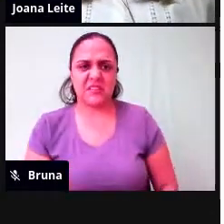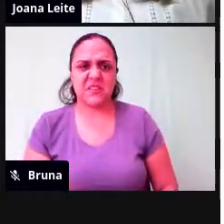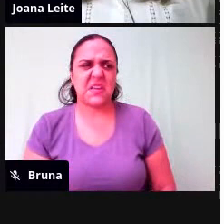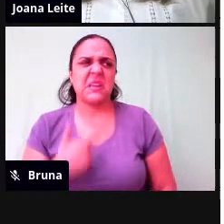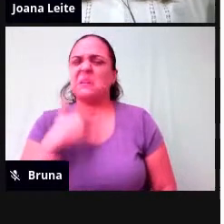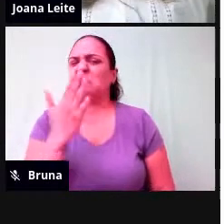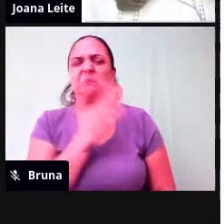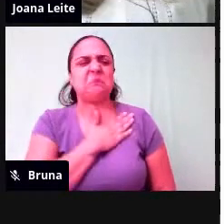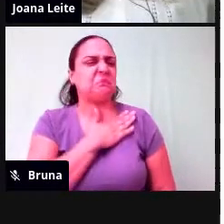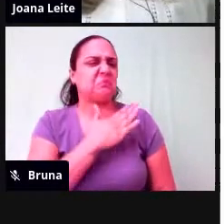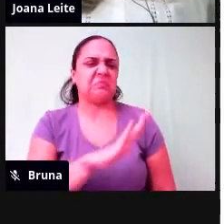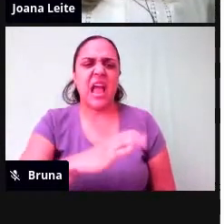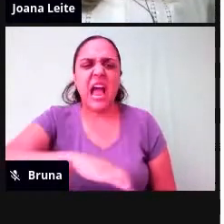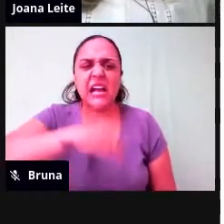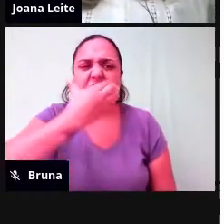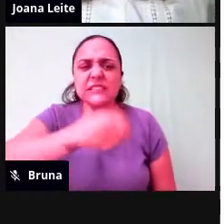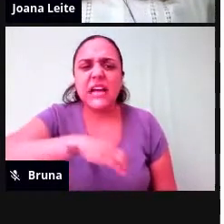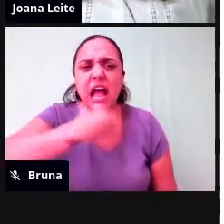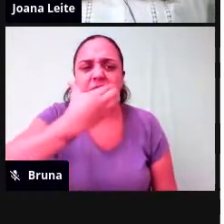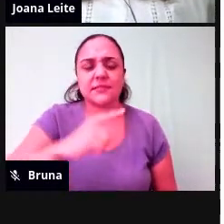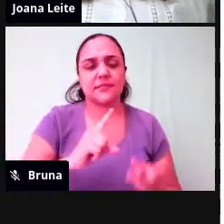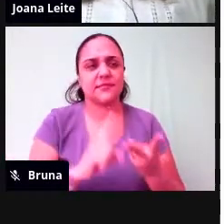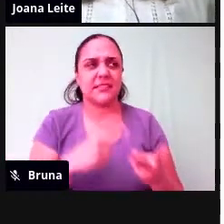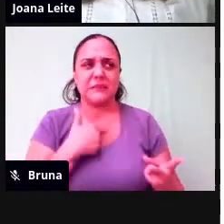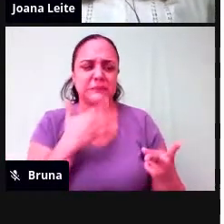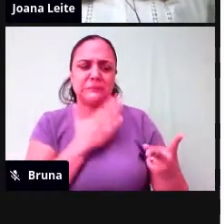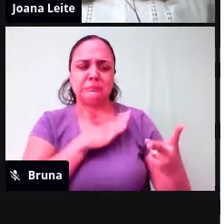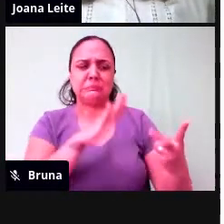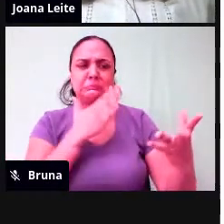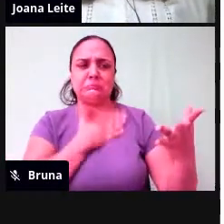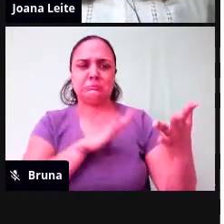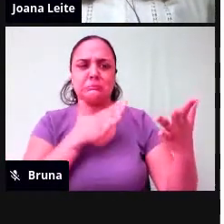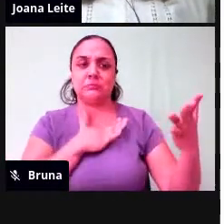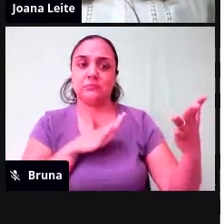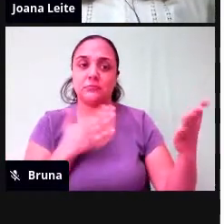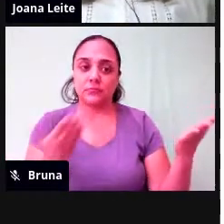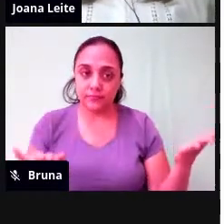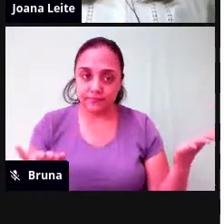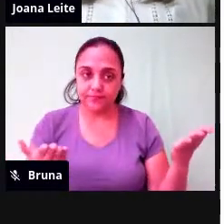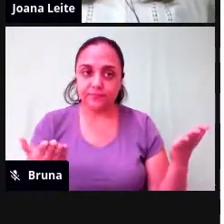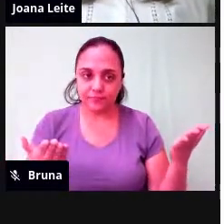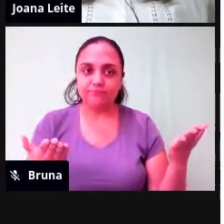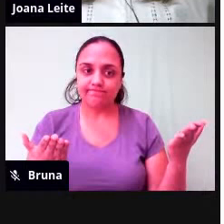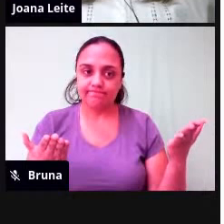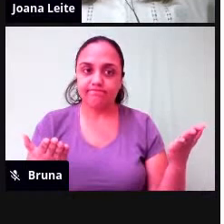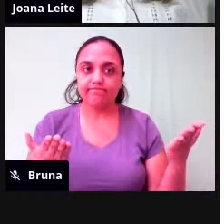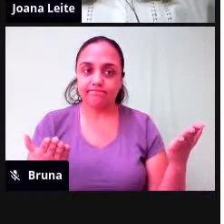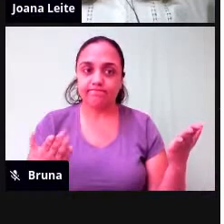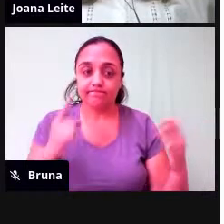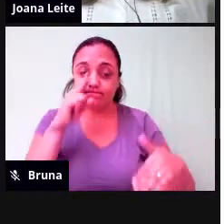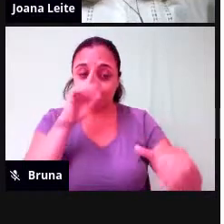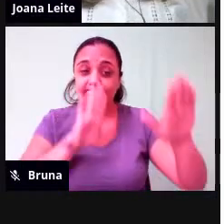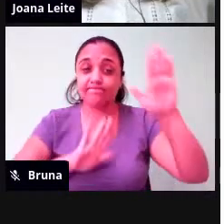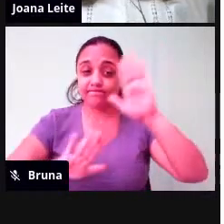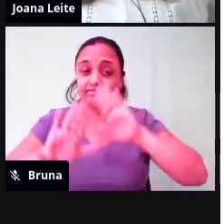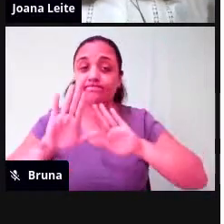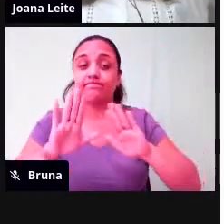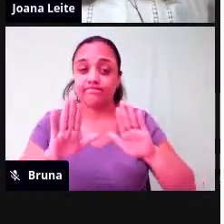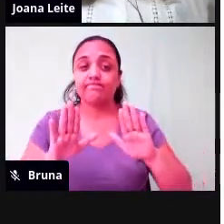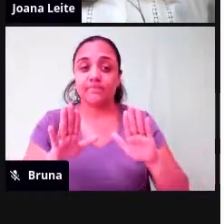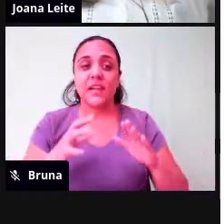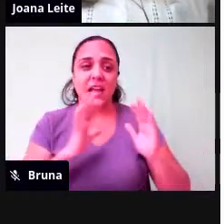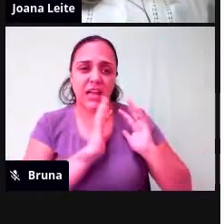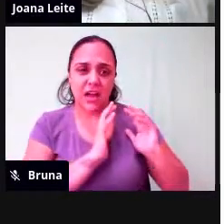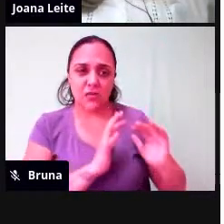de fruta, eu não como isso. Não, nós temos casos de seletividade severa, de dificuldades alimentares graves,